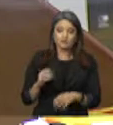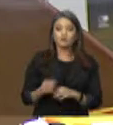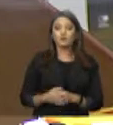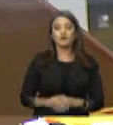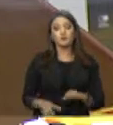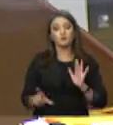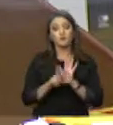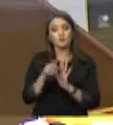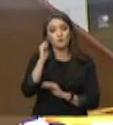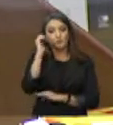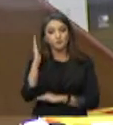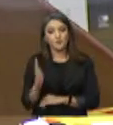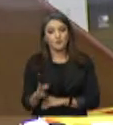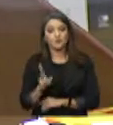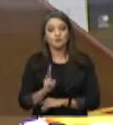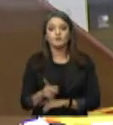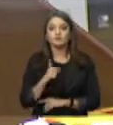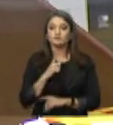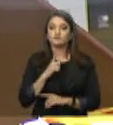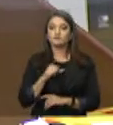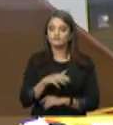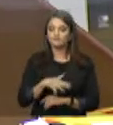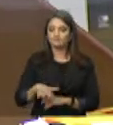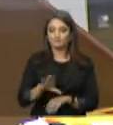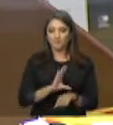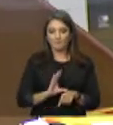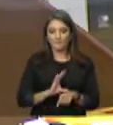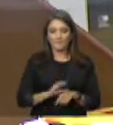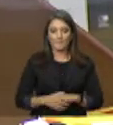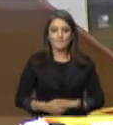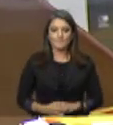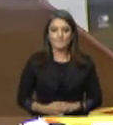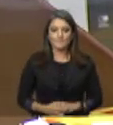no Brasil sempre teve natureza constitucional i